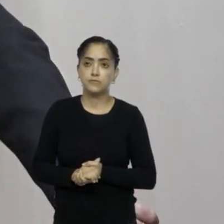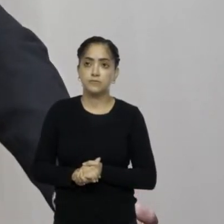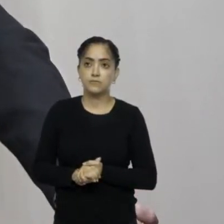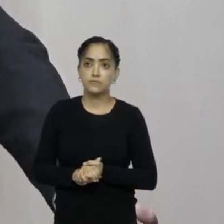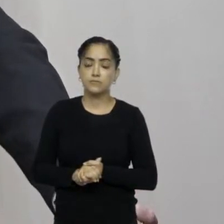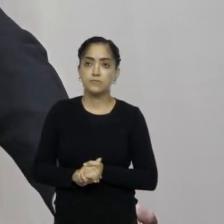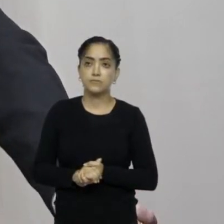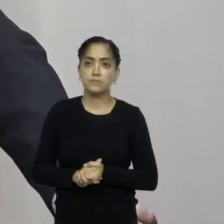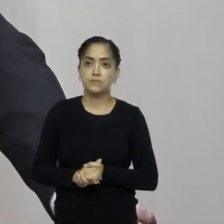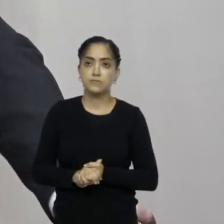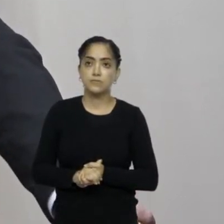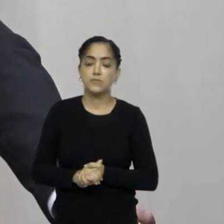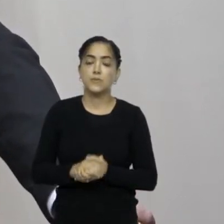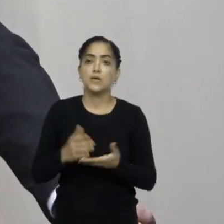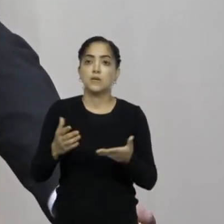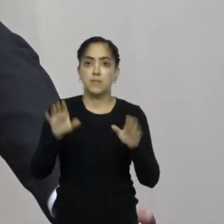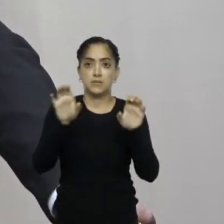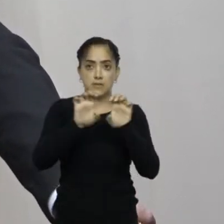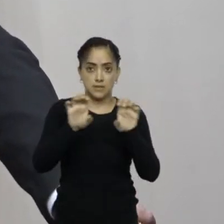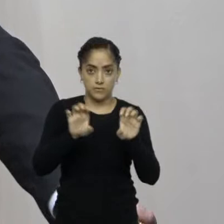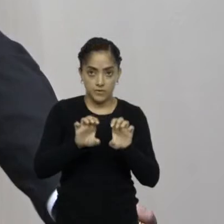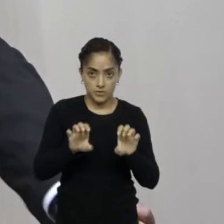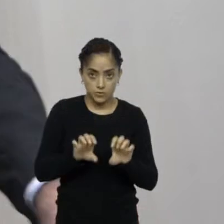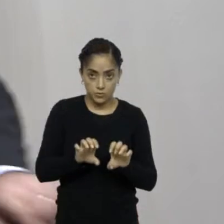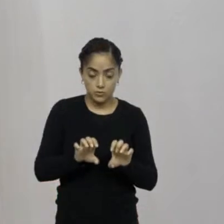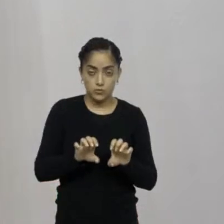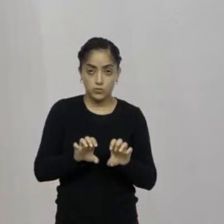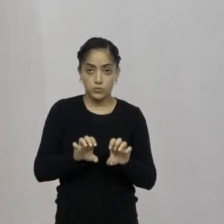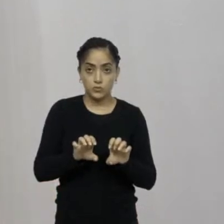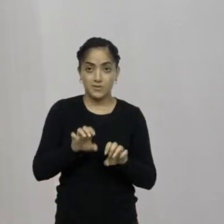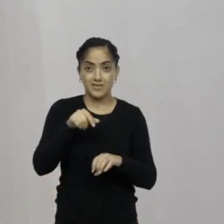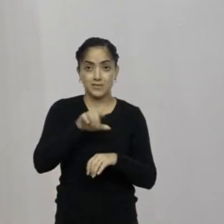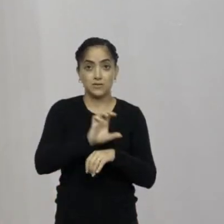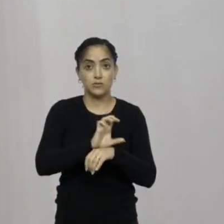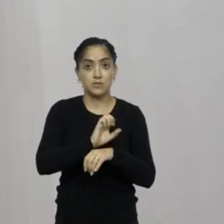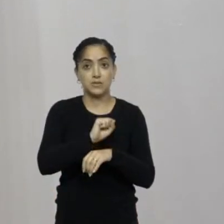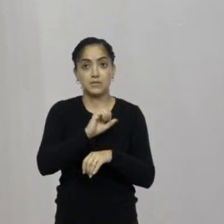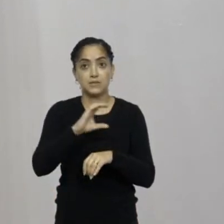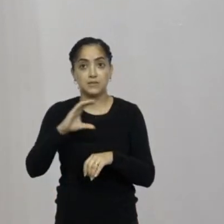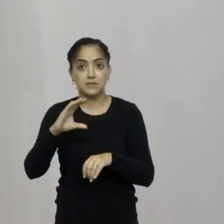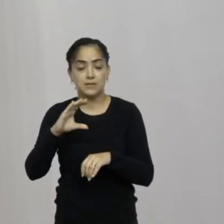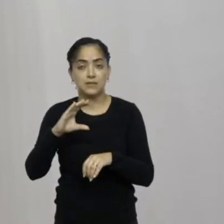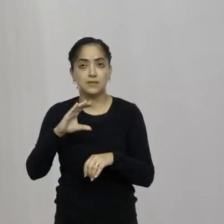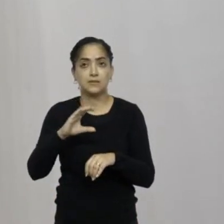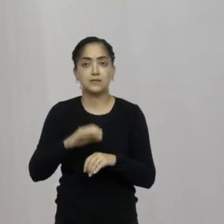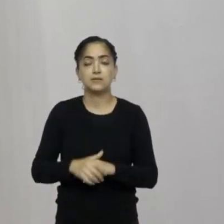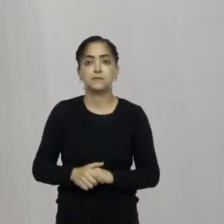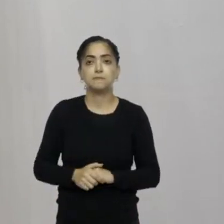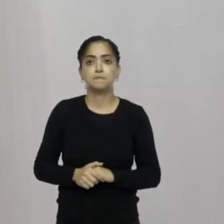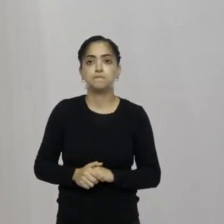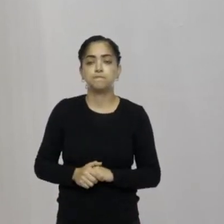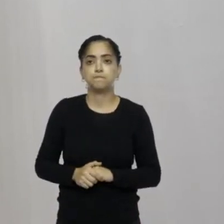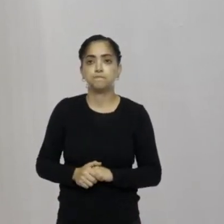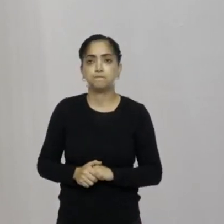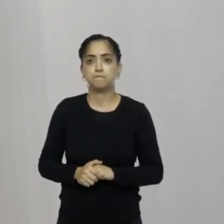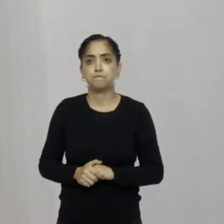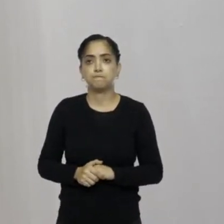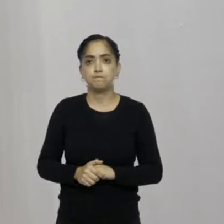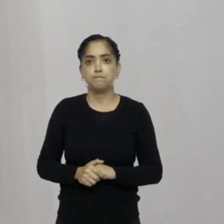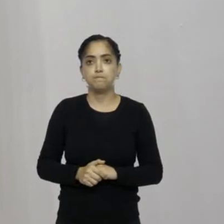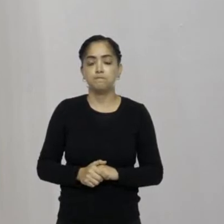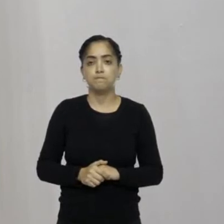Mas a infraestrutura de Santa Catarina, deputado Mauro, colega do